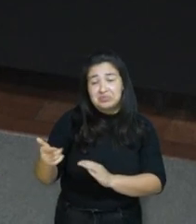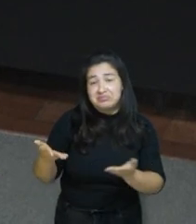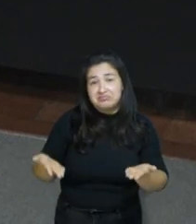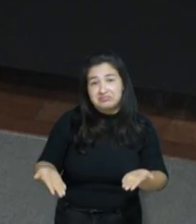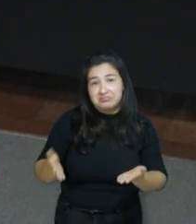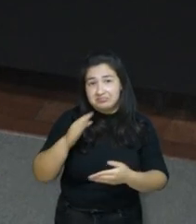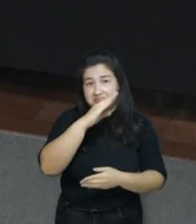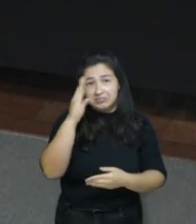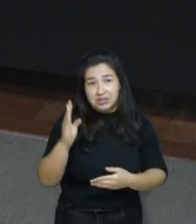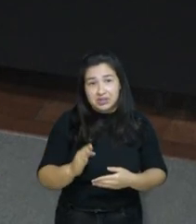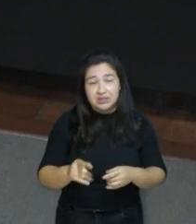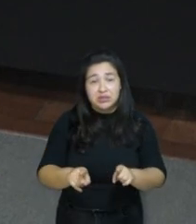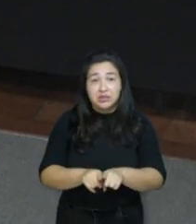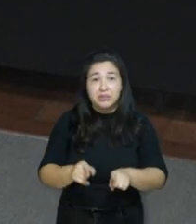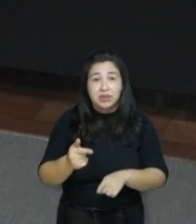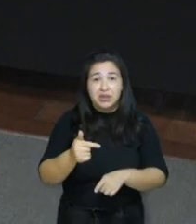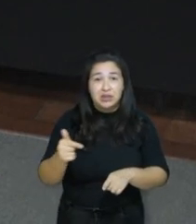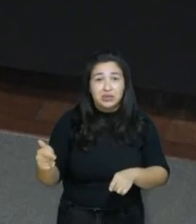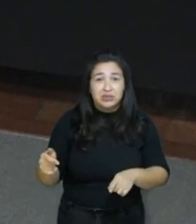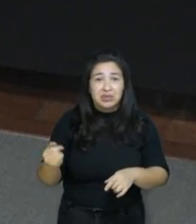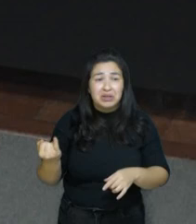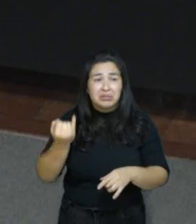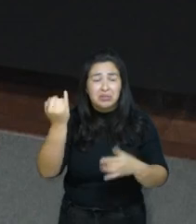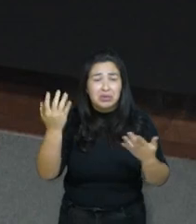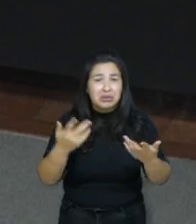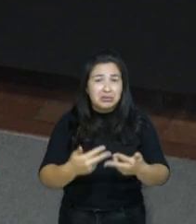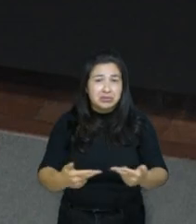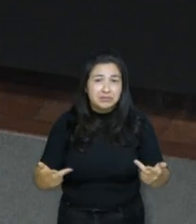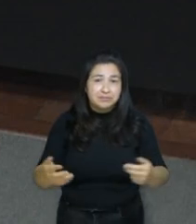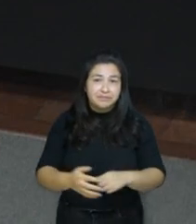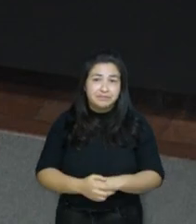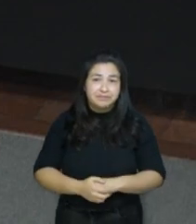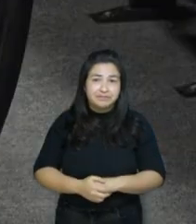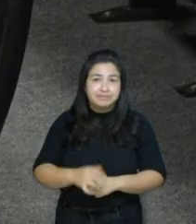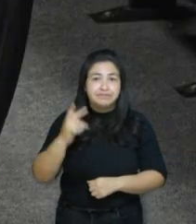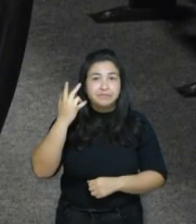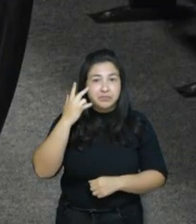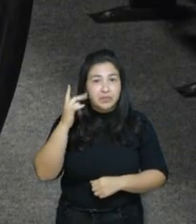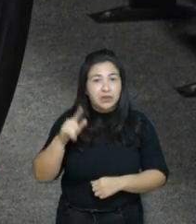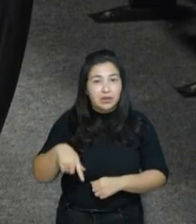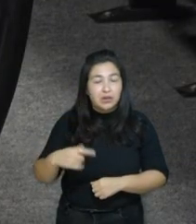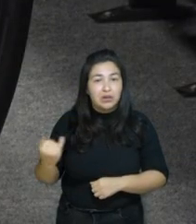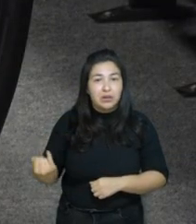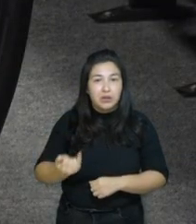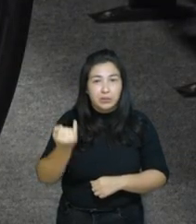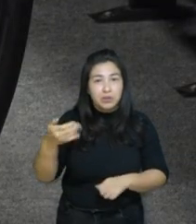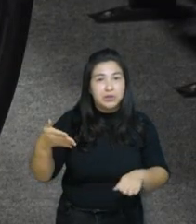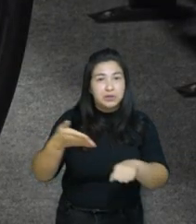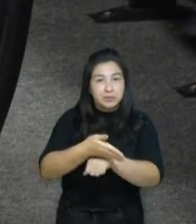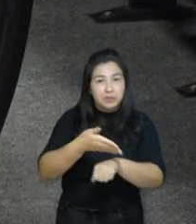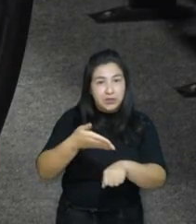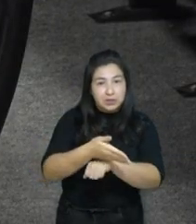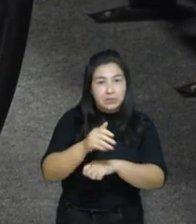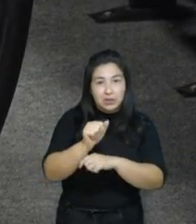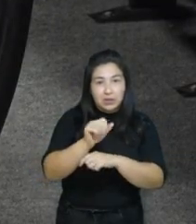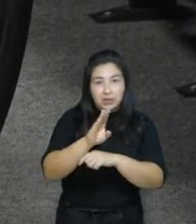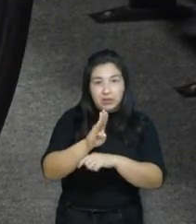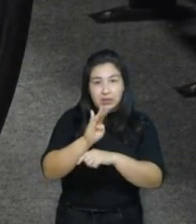isso, não tem nem a da importância. E, nesse caso, acho que seria muito importante a participação da